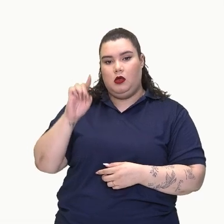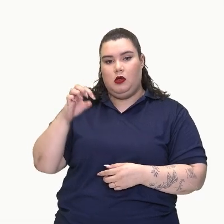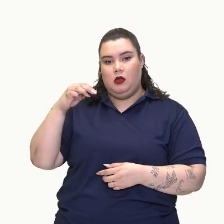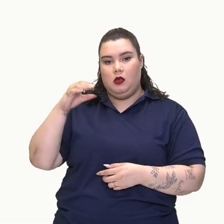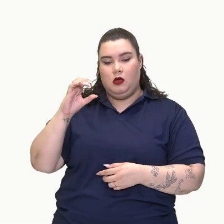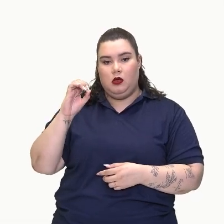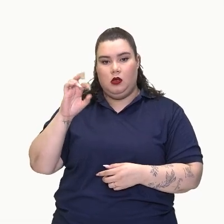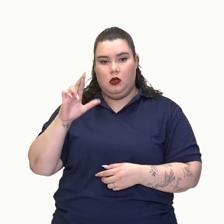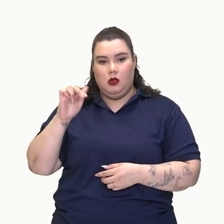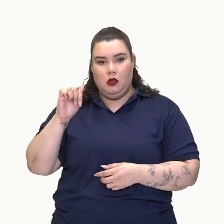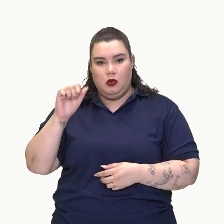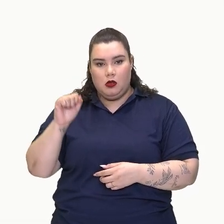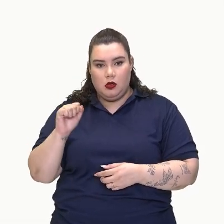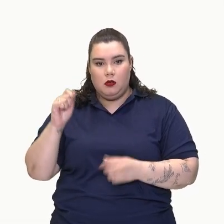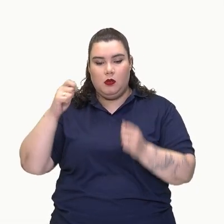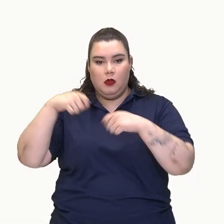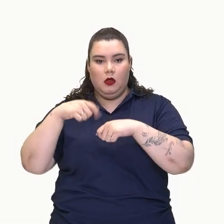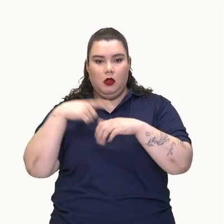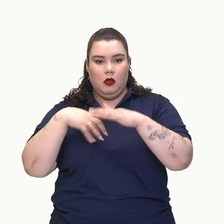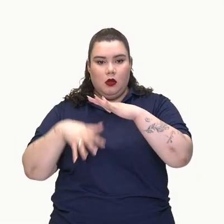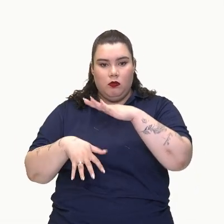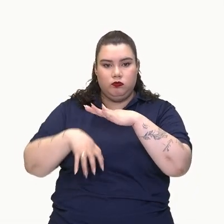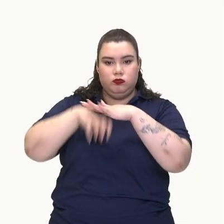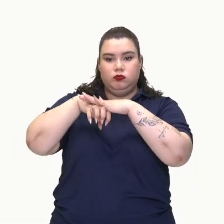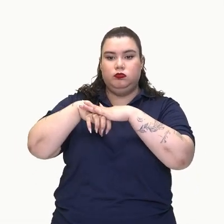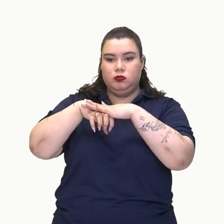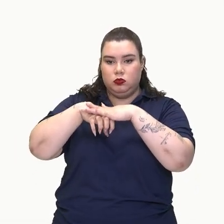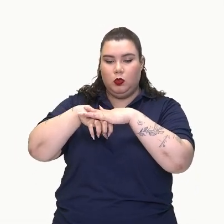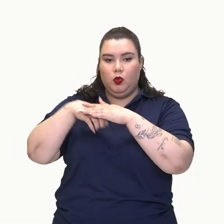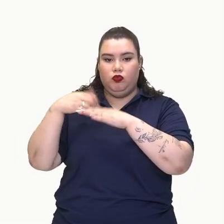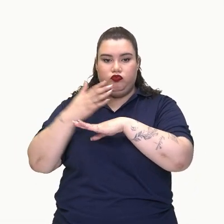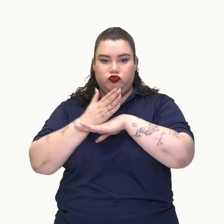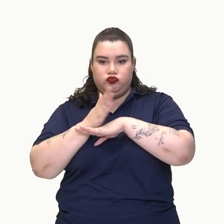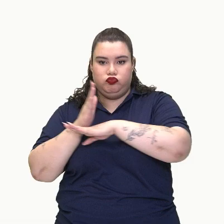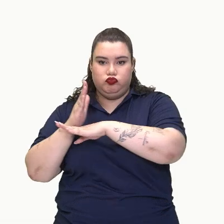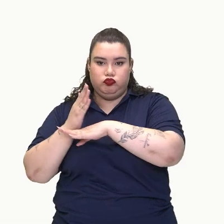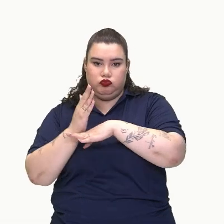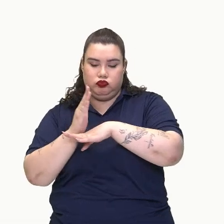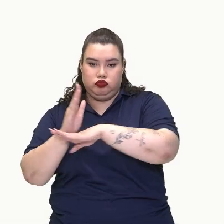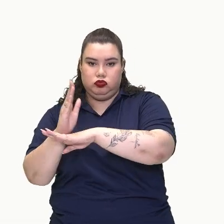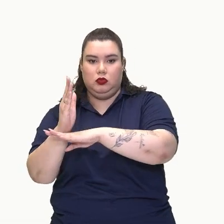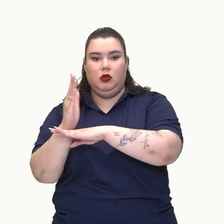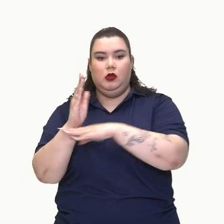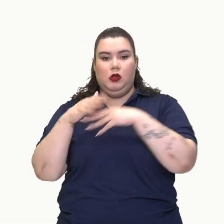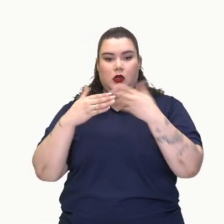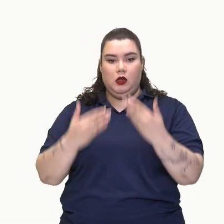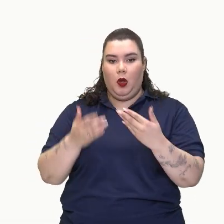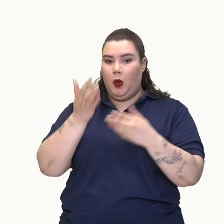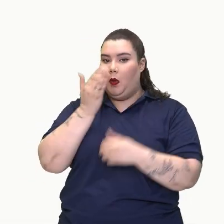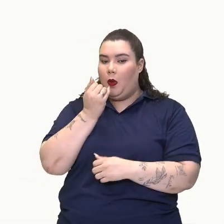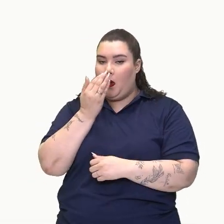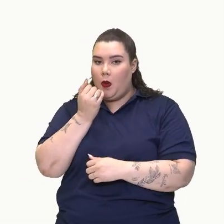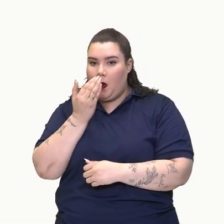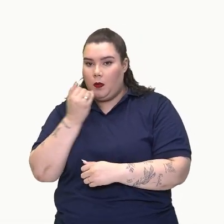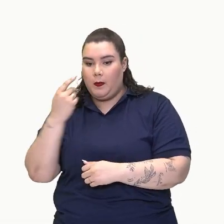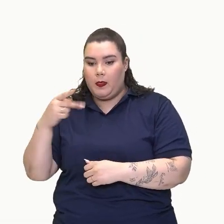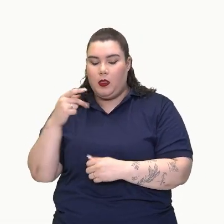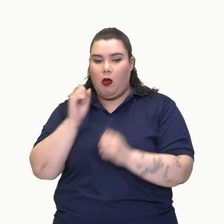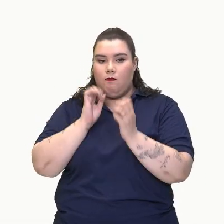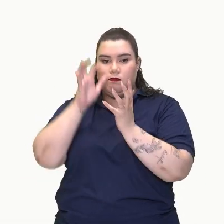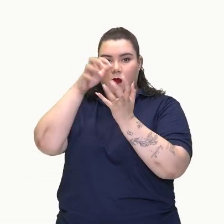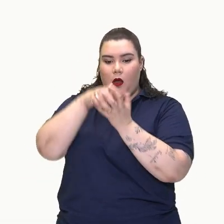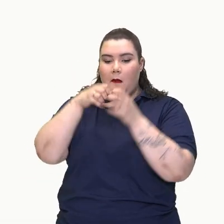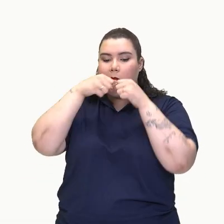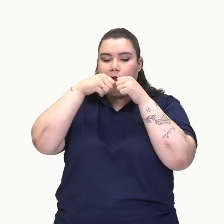ali se fixar, né, no tubarão. Ela também, além dos restos alimentares do tubarão, né, que ele